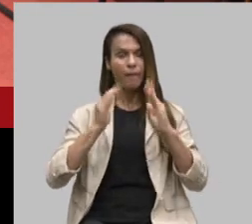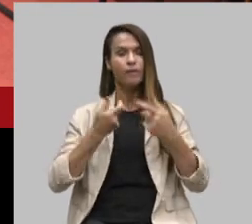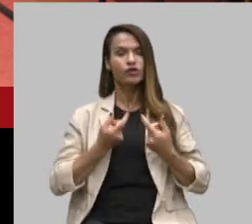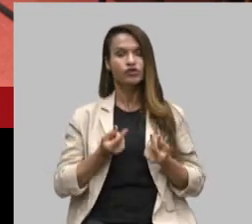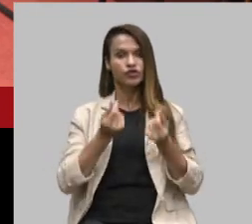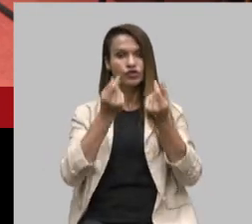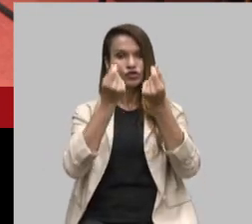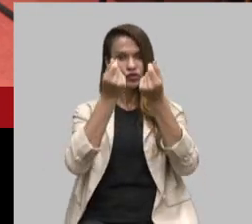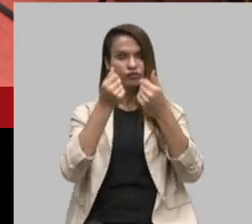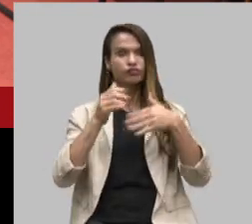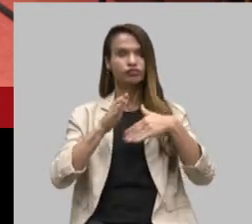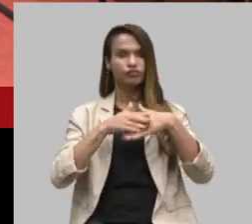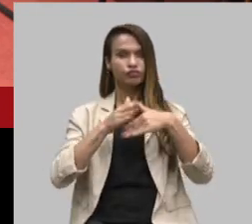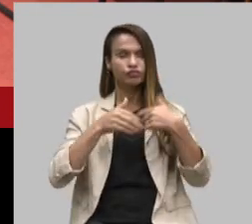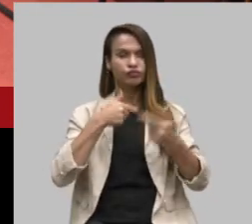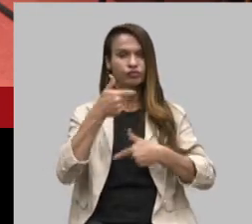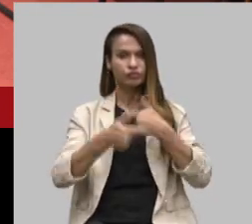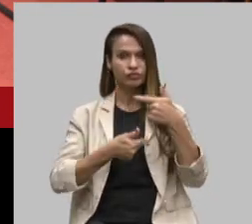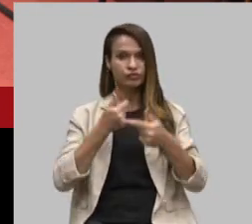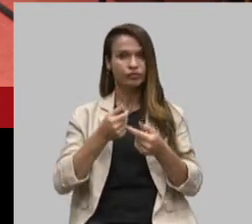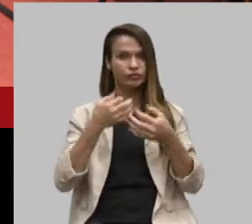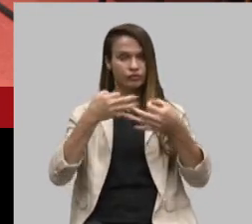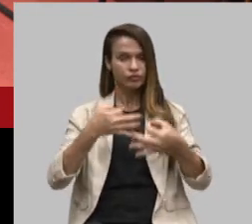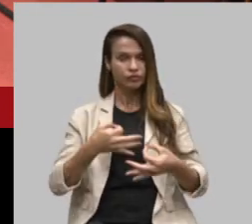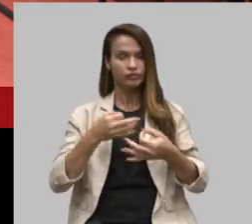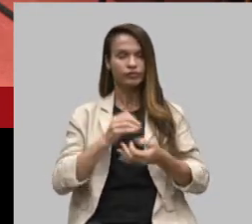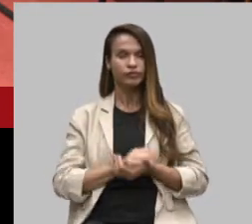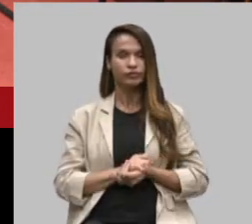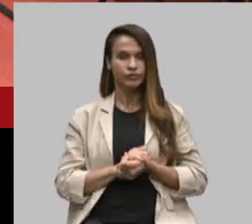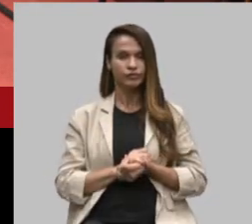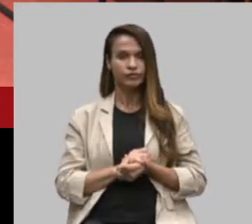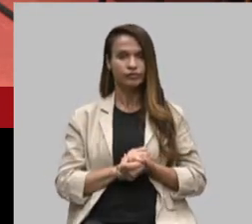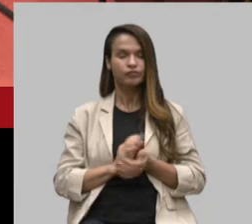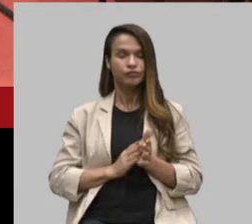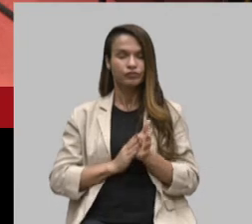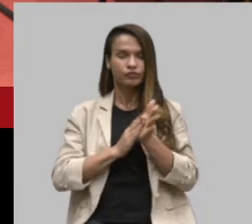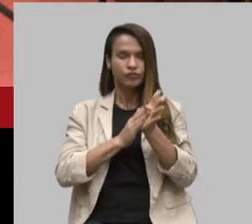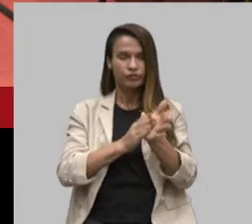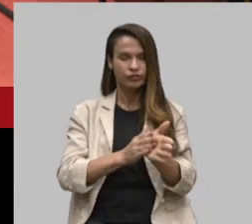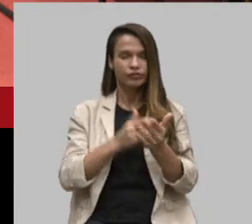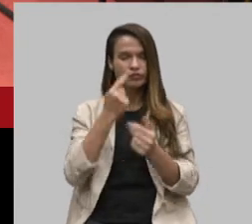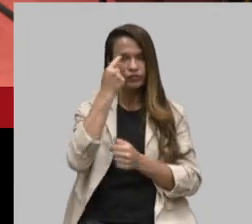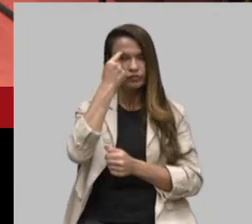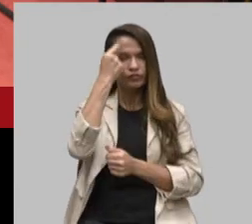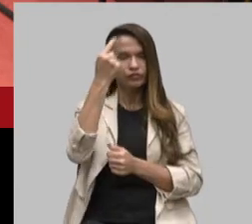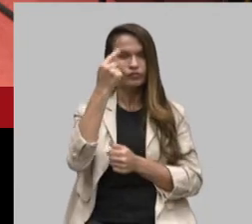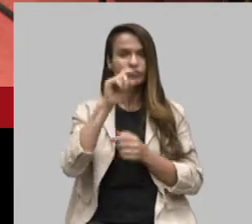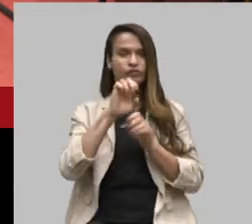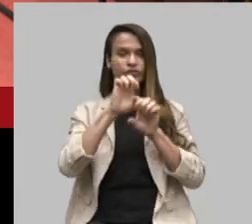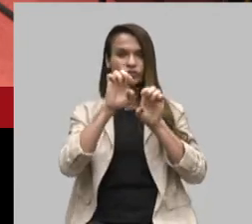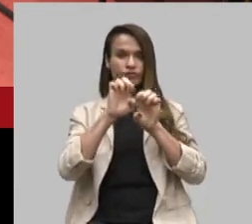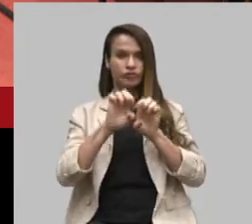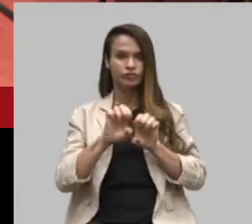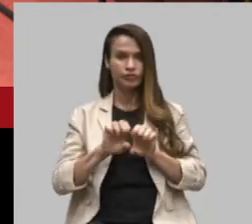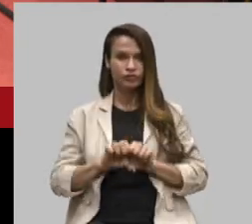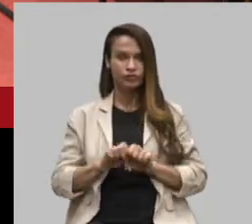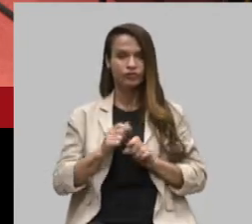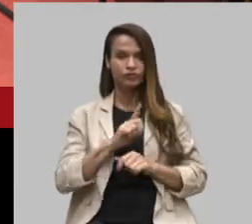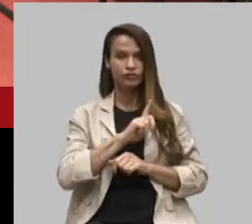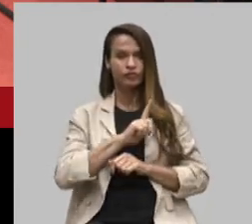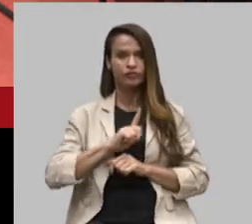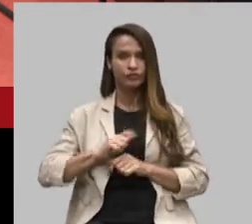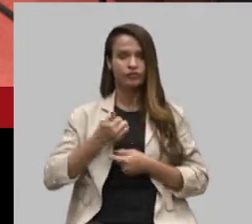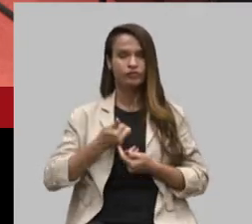obra correto então seguindo essa ideia a infraestrutura do Governo de Minas